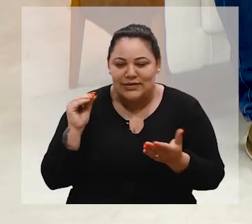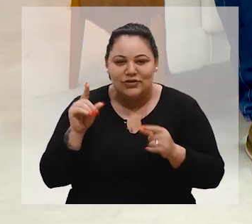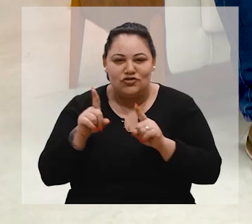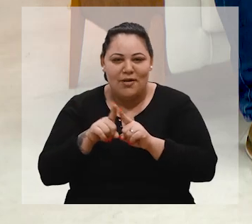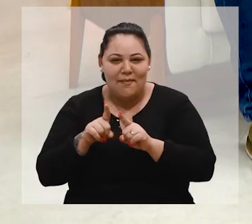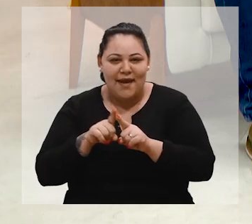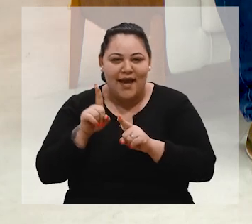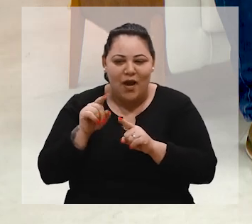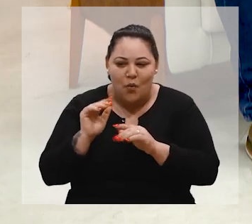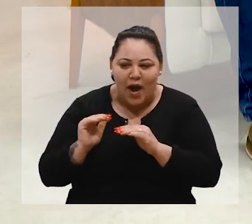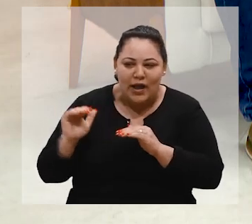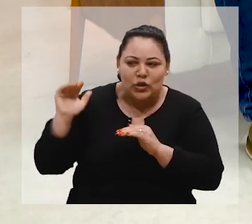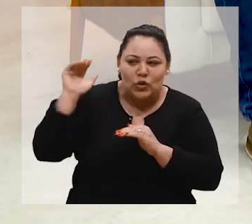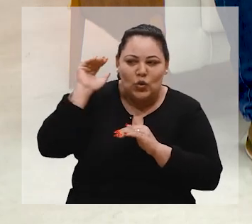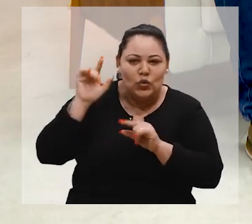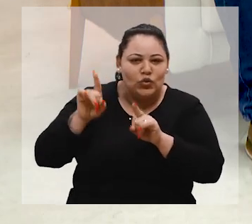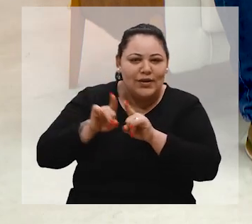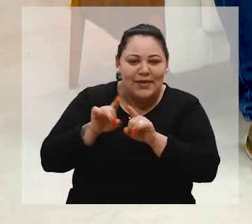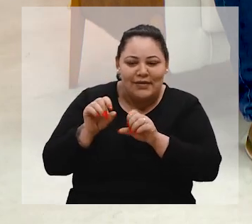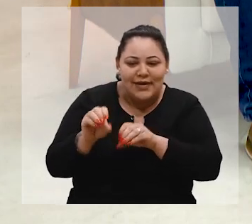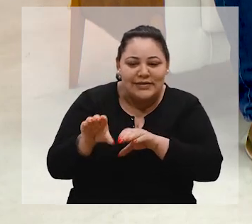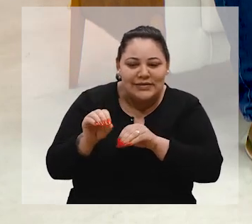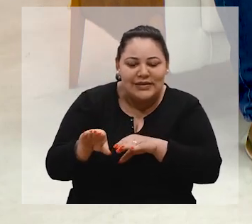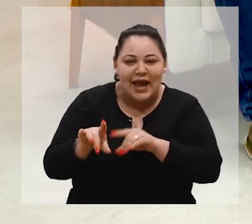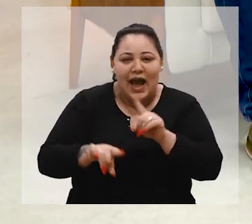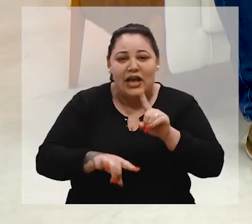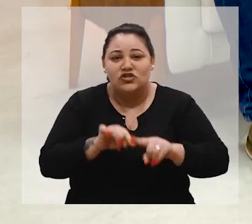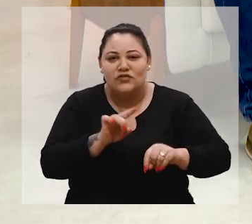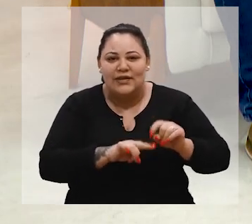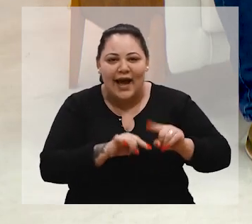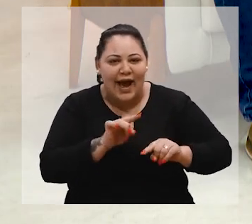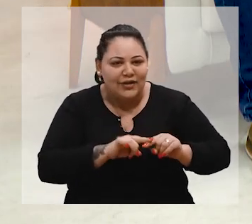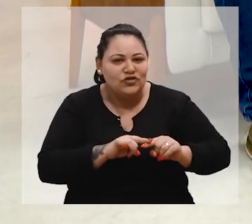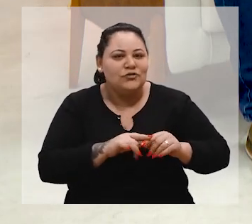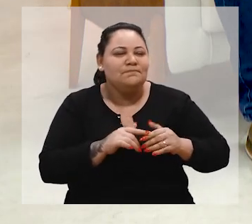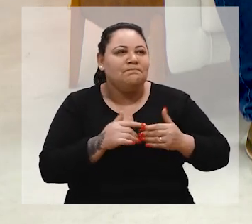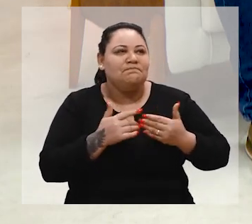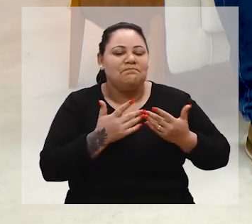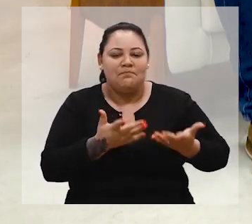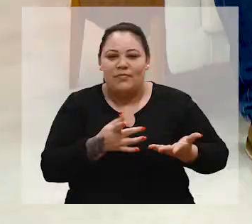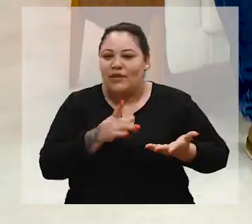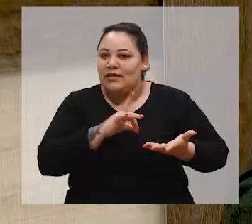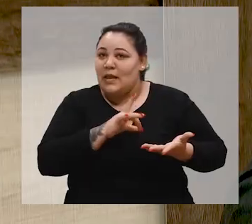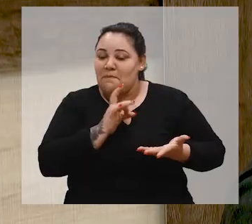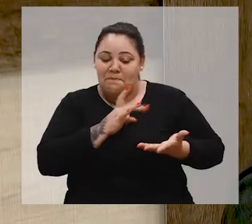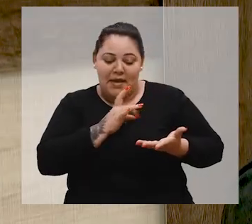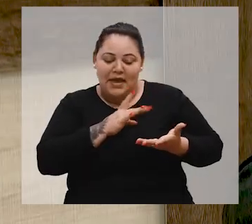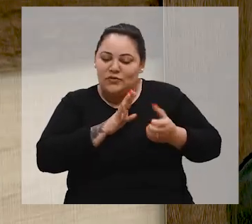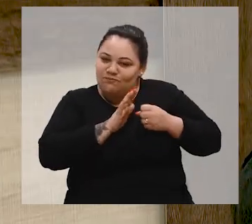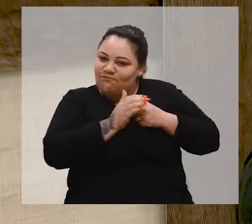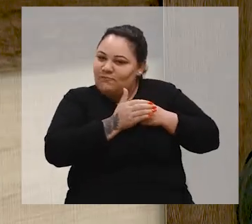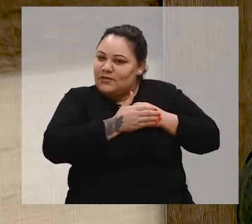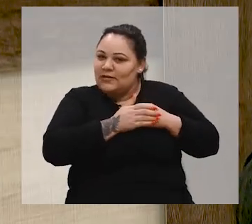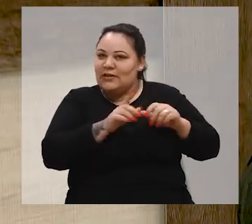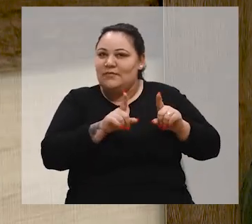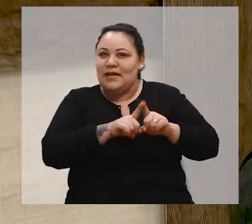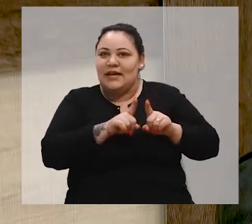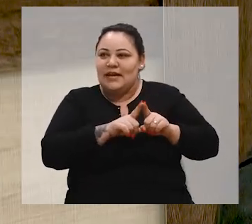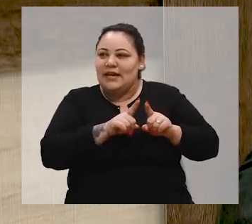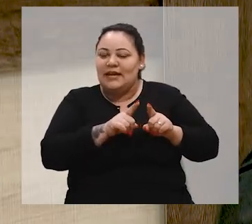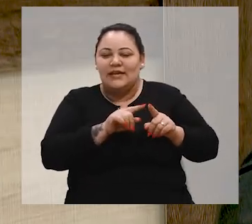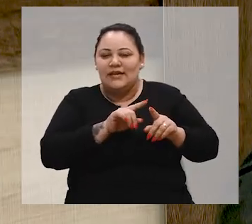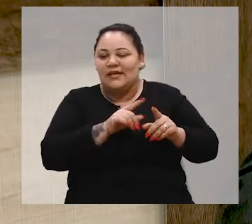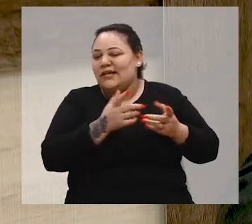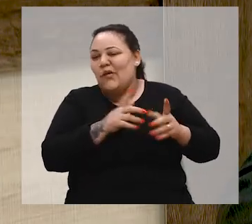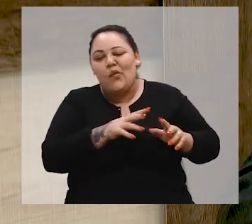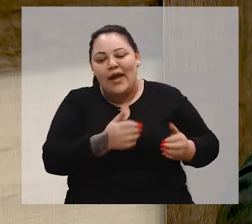adolescente, e também o adulto que vai ministrar essa atividade, ele está cheio de resguardos no sentido de não apavorar